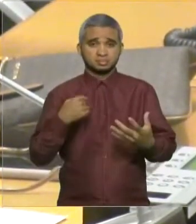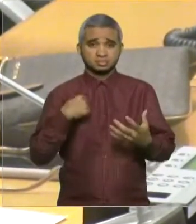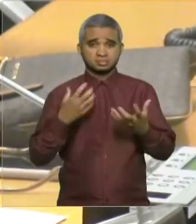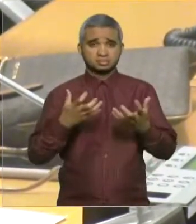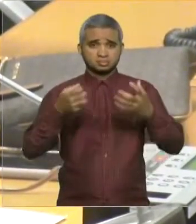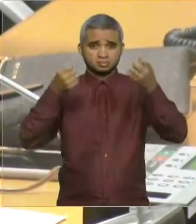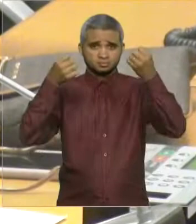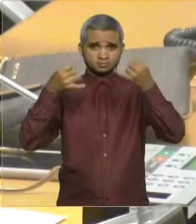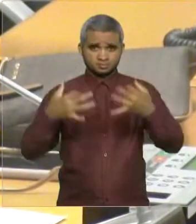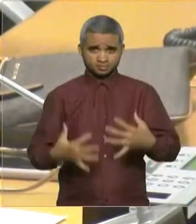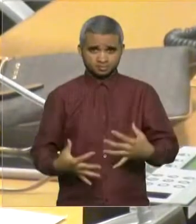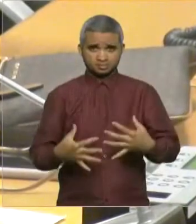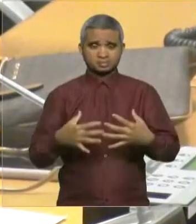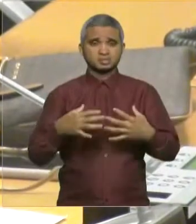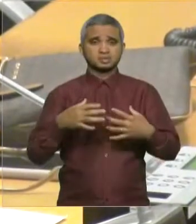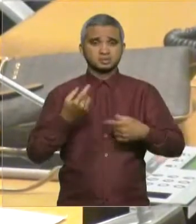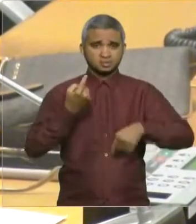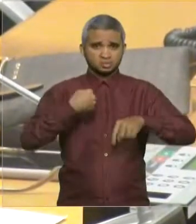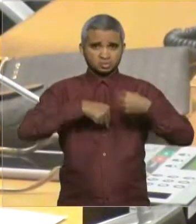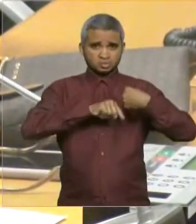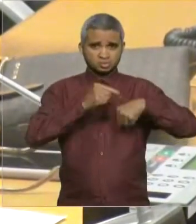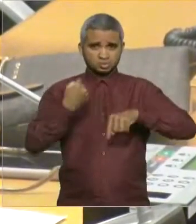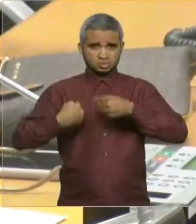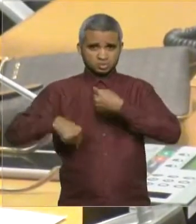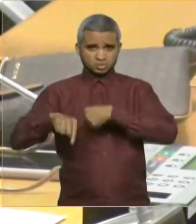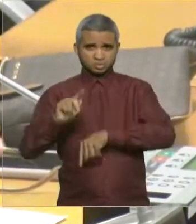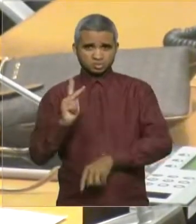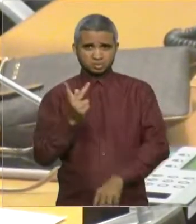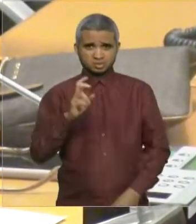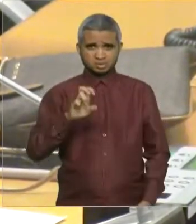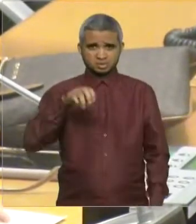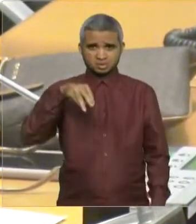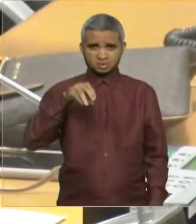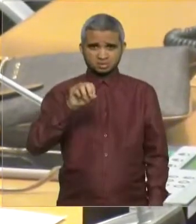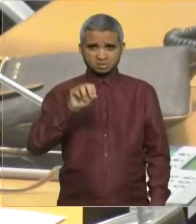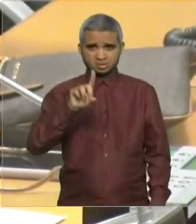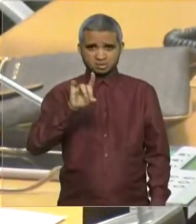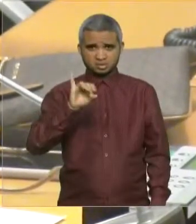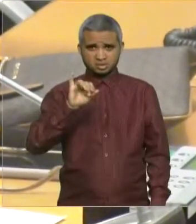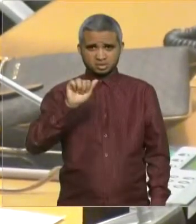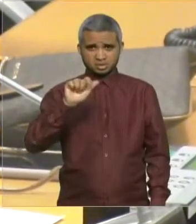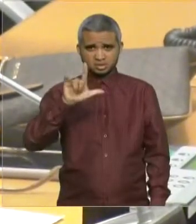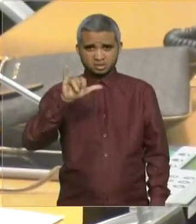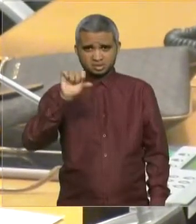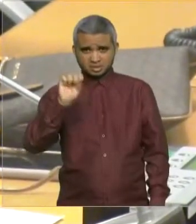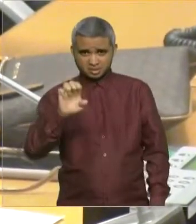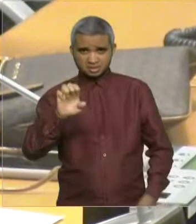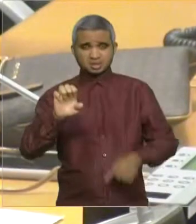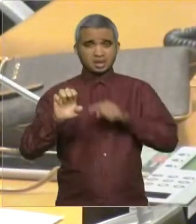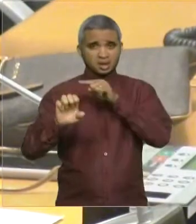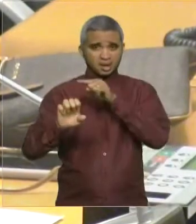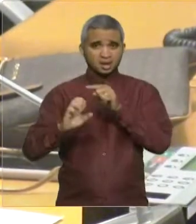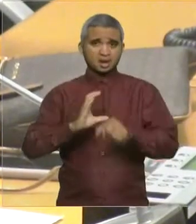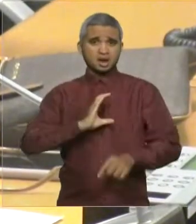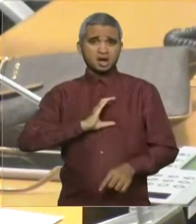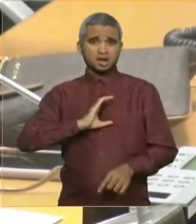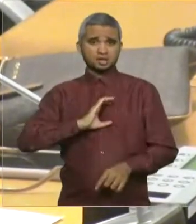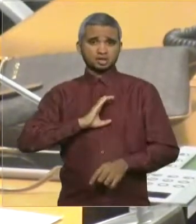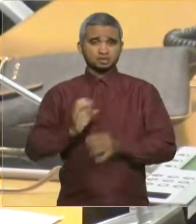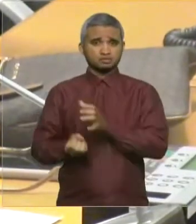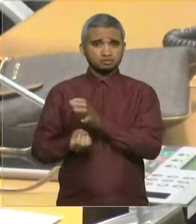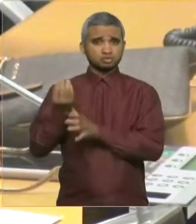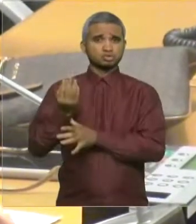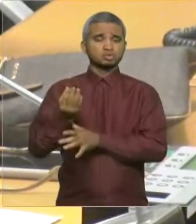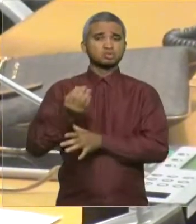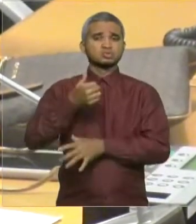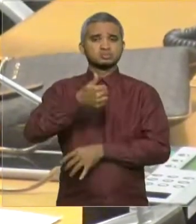tenho lutado, porque nós criamos a nossa hemodiálise em Caxias em 92, Começamos com 17 pacientes e,